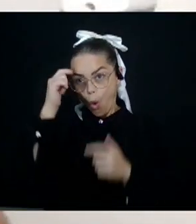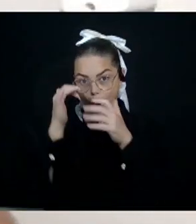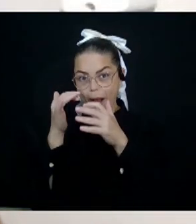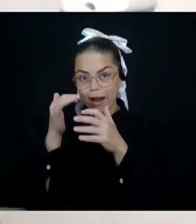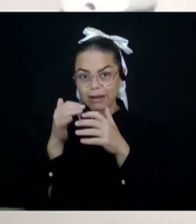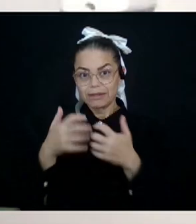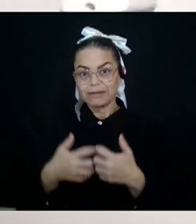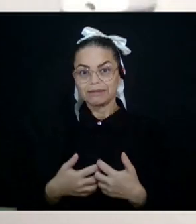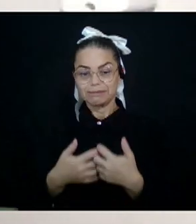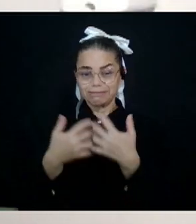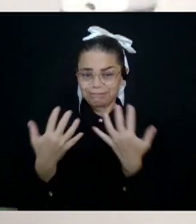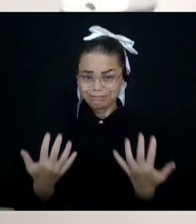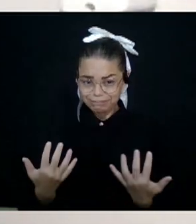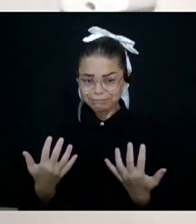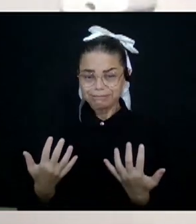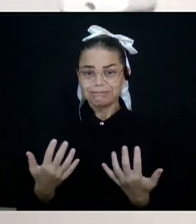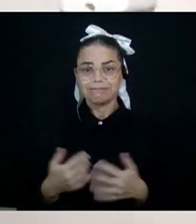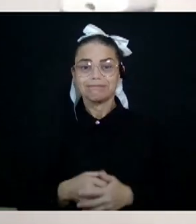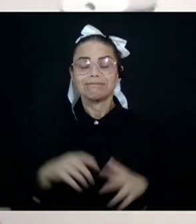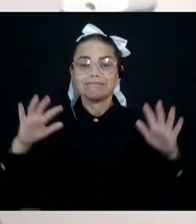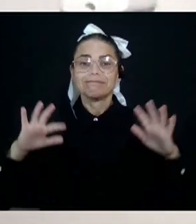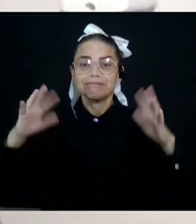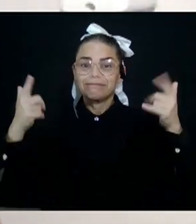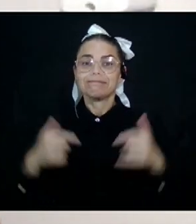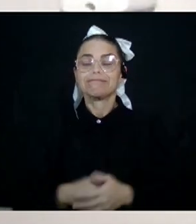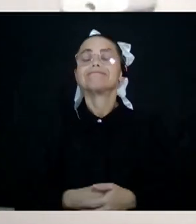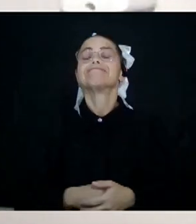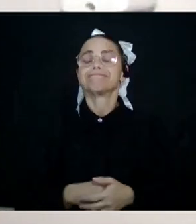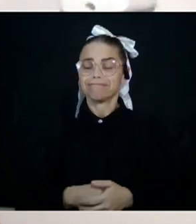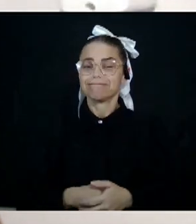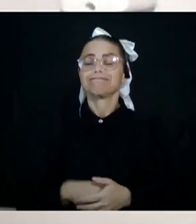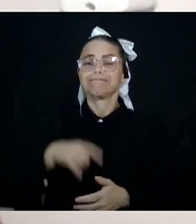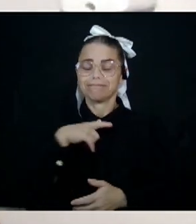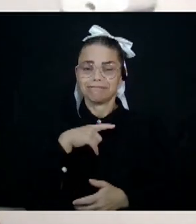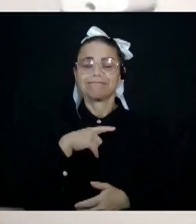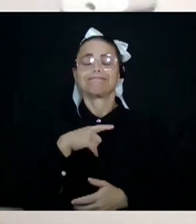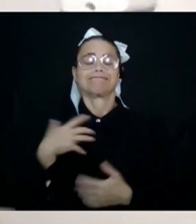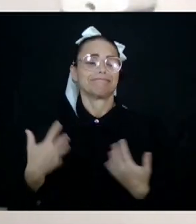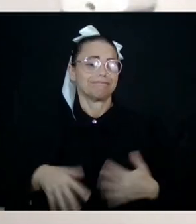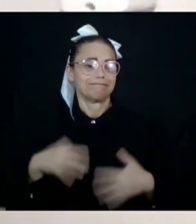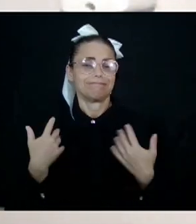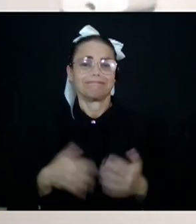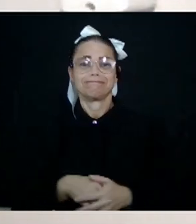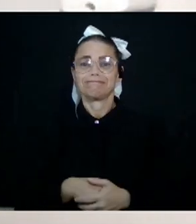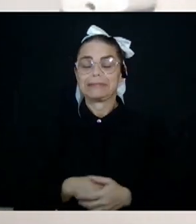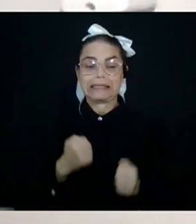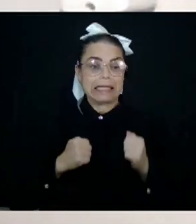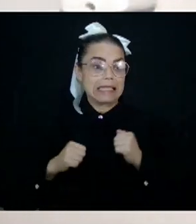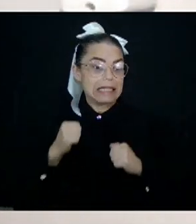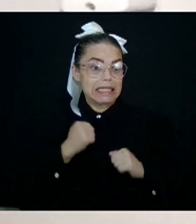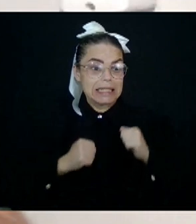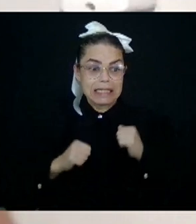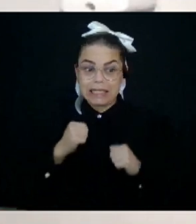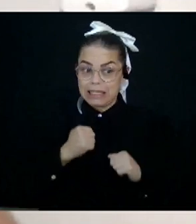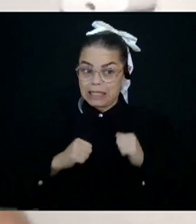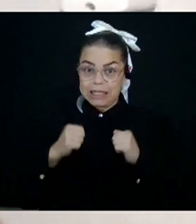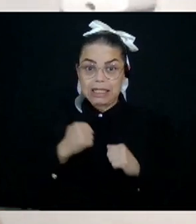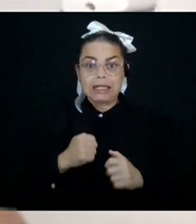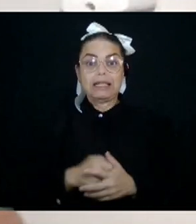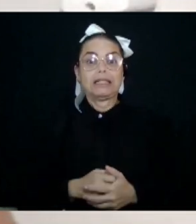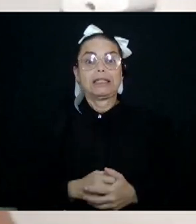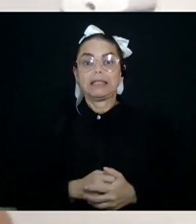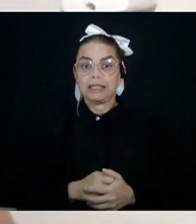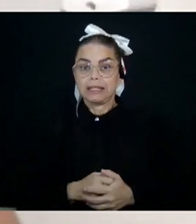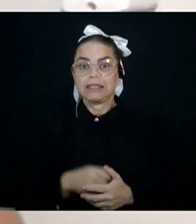descompressão pós esses eventos, que são grandes eventos e que te dão muito, que te fazem muito a sua